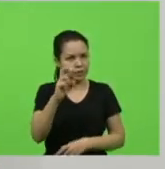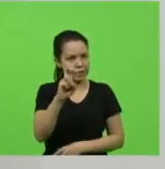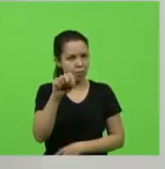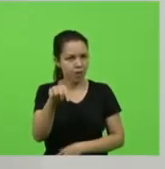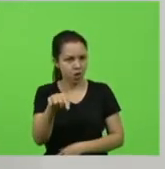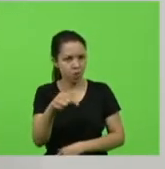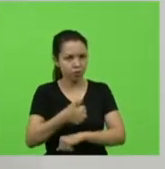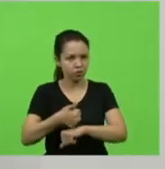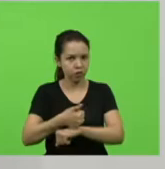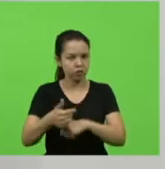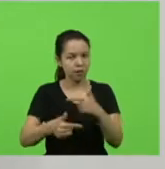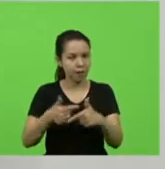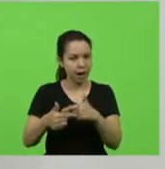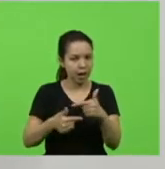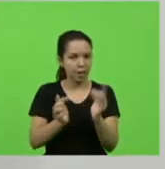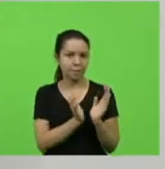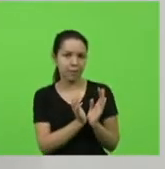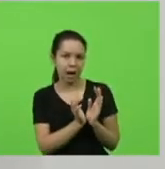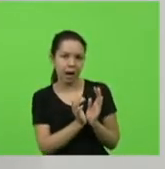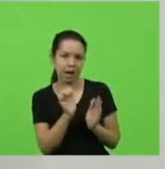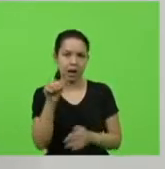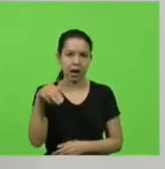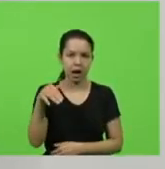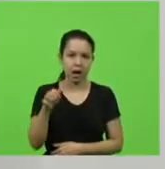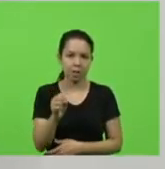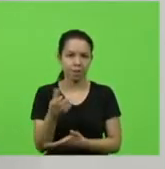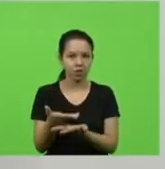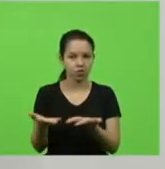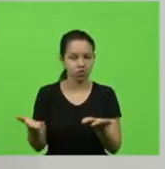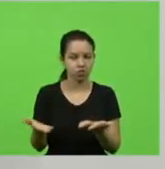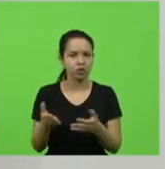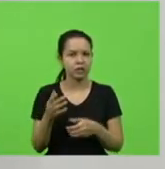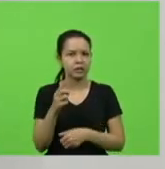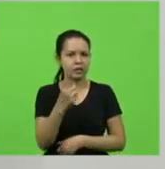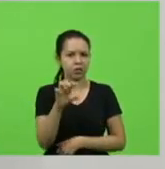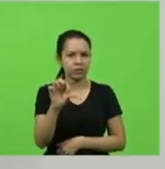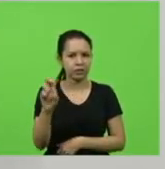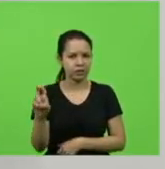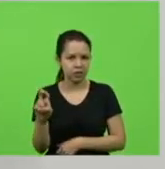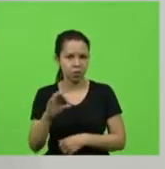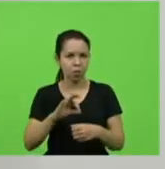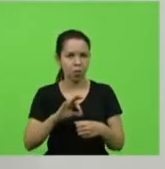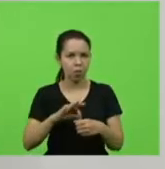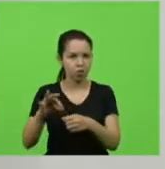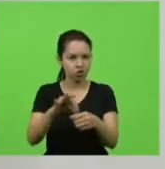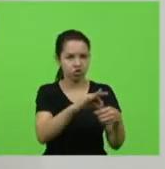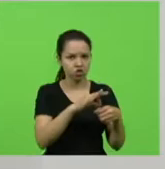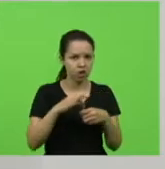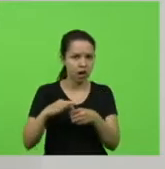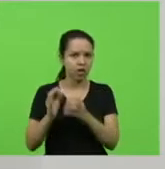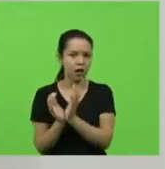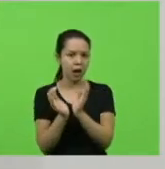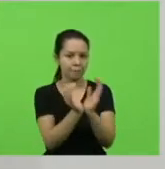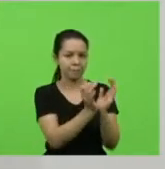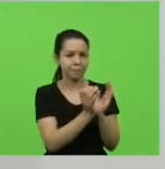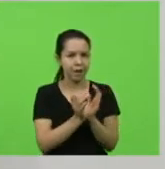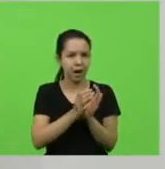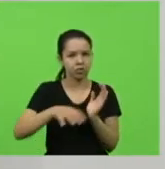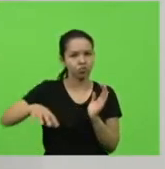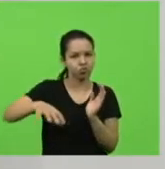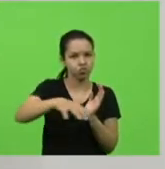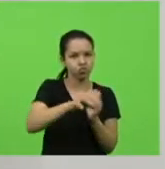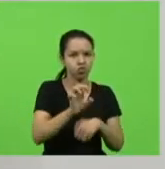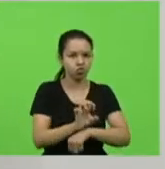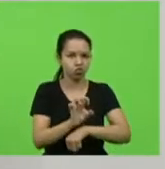AMAS, aí são 195 dessas entidades das APAES espalhadas no Estado, e ao todo